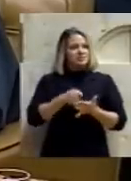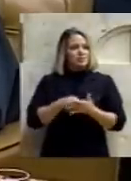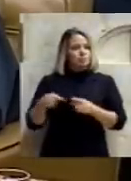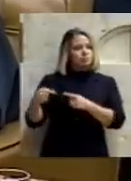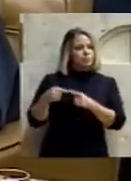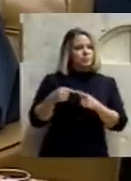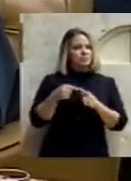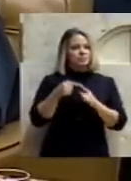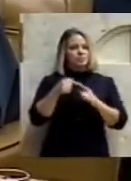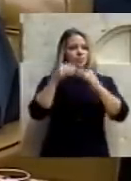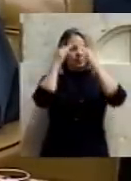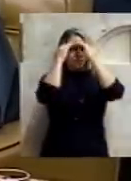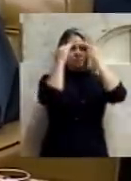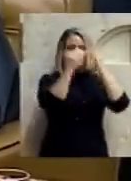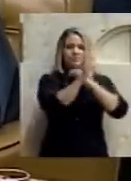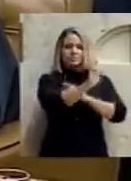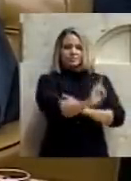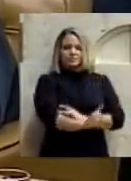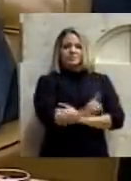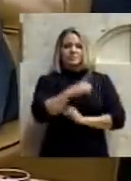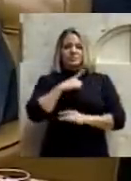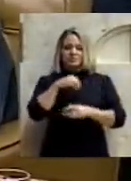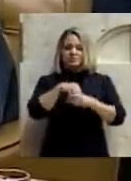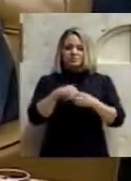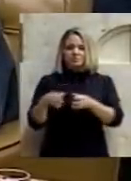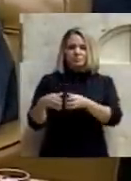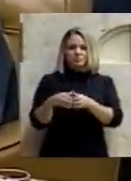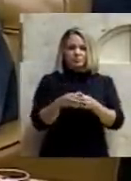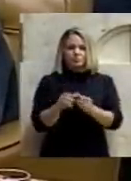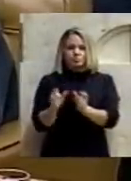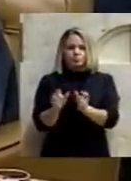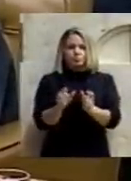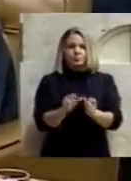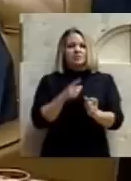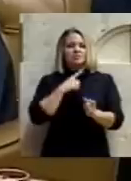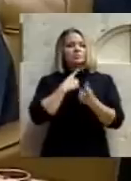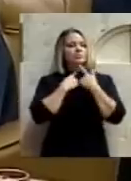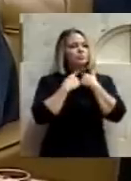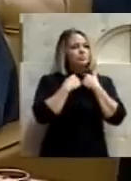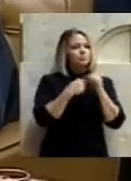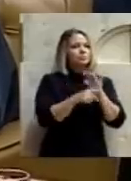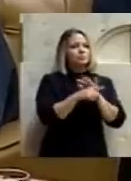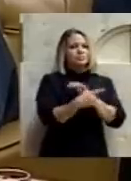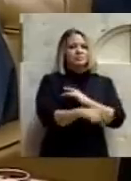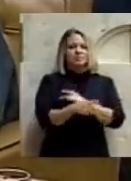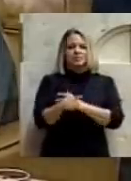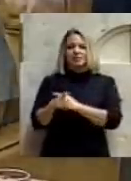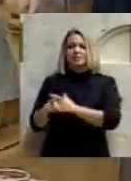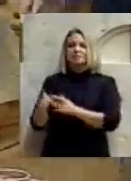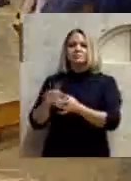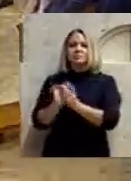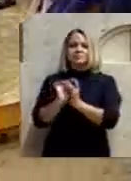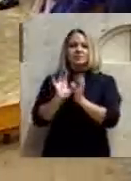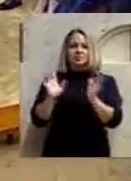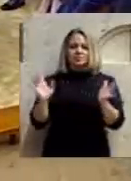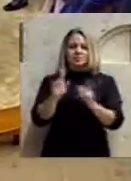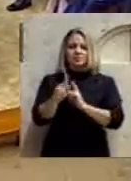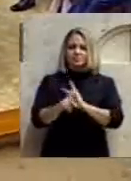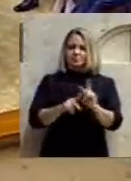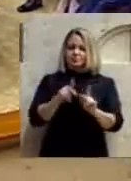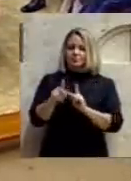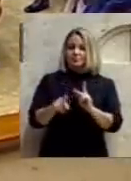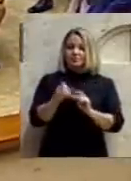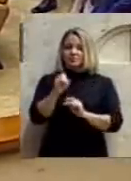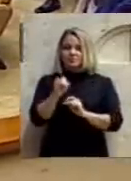adequadamente o respeito aos direitos que compõem o substrato mínimo, o propósito e a condição da democracia. Se a função